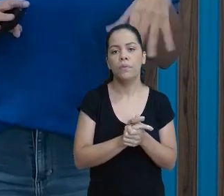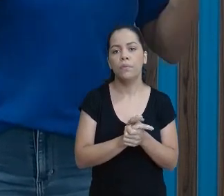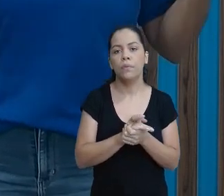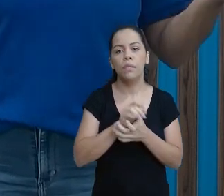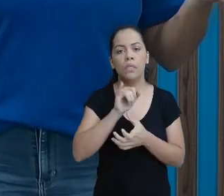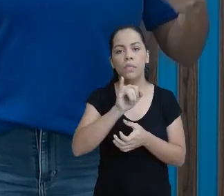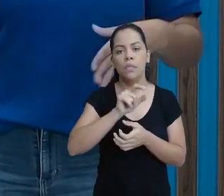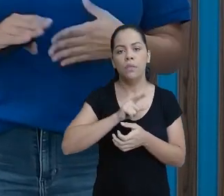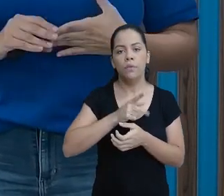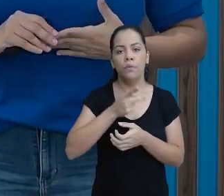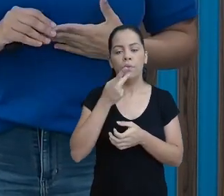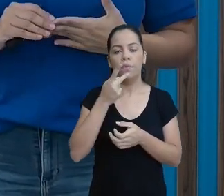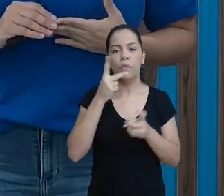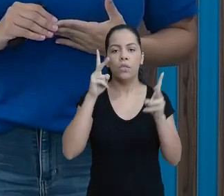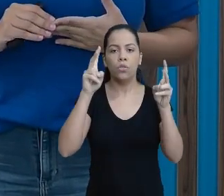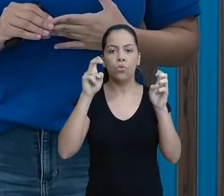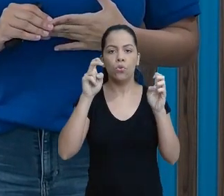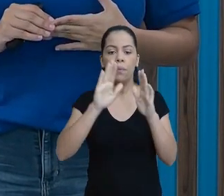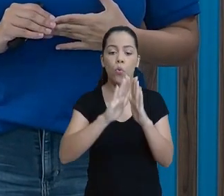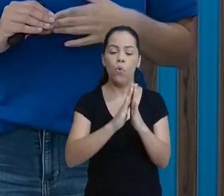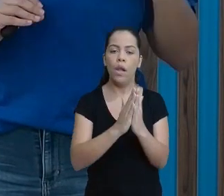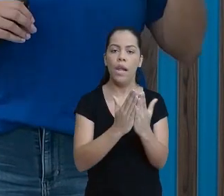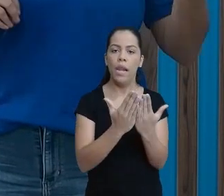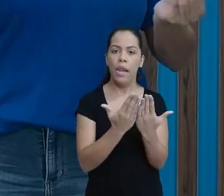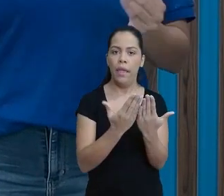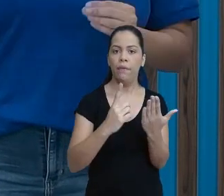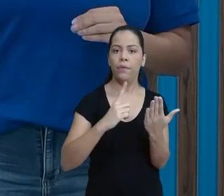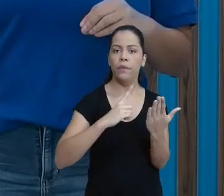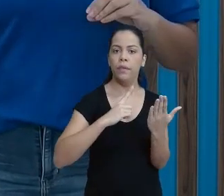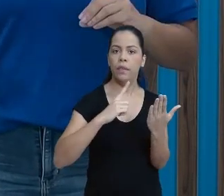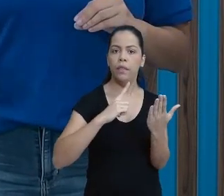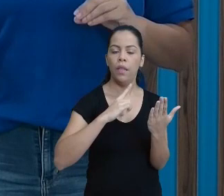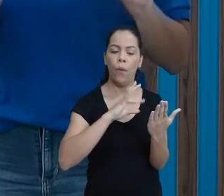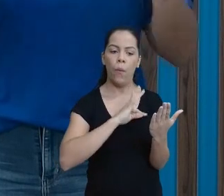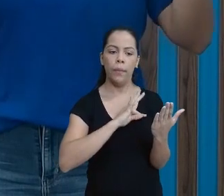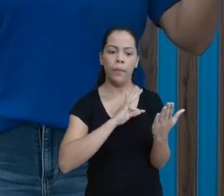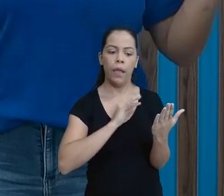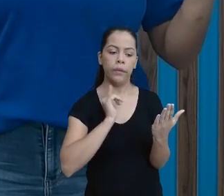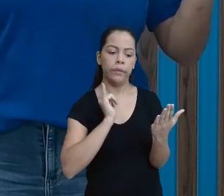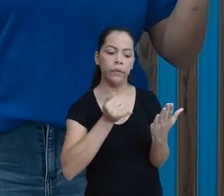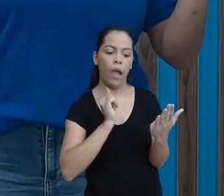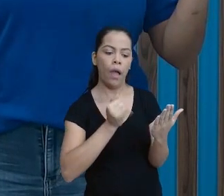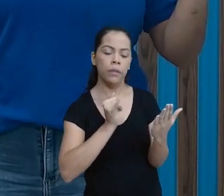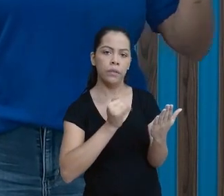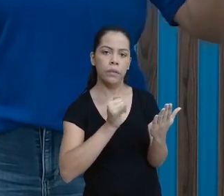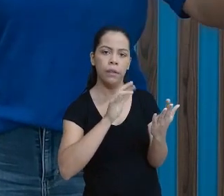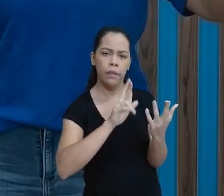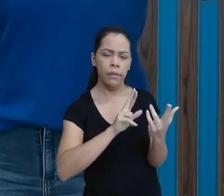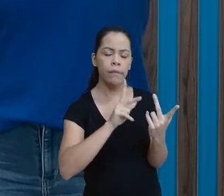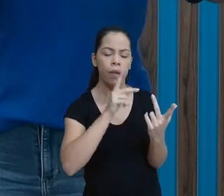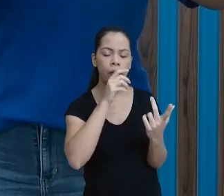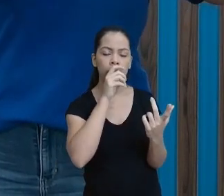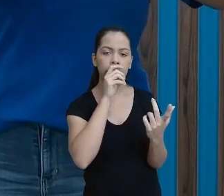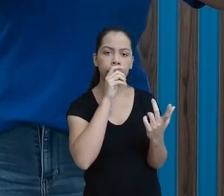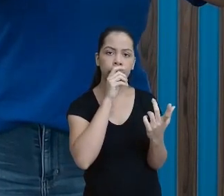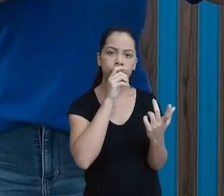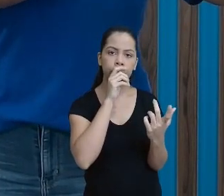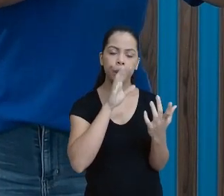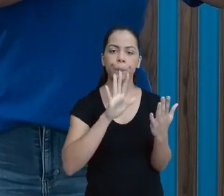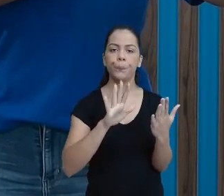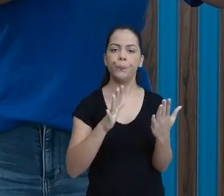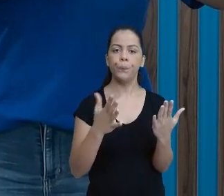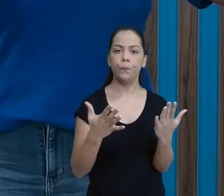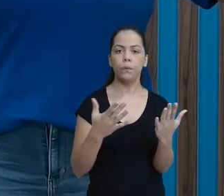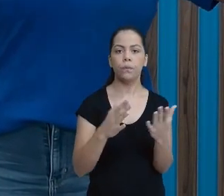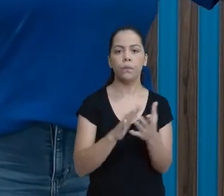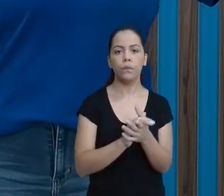um livro que tem uma técnica narrativa diferenciada, por exemplo, que não vem